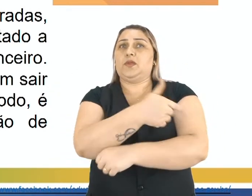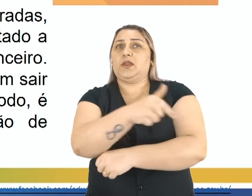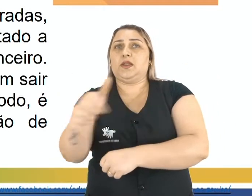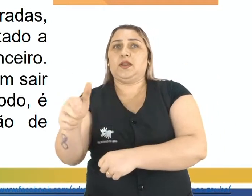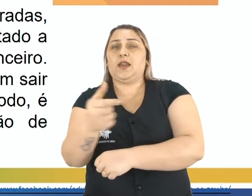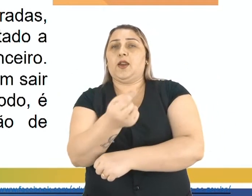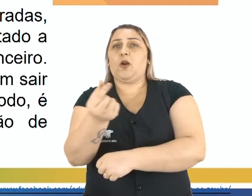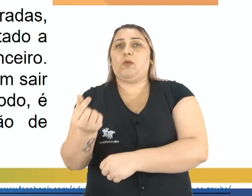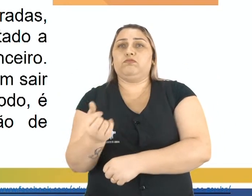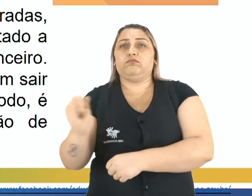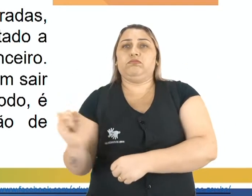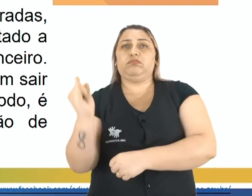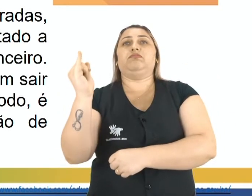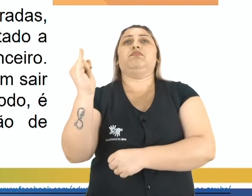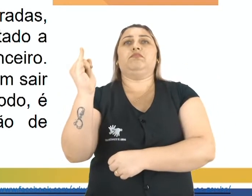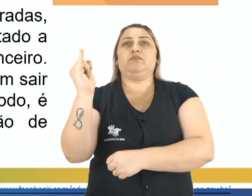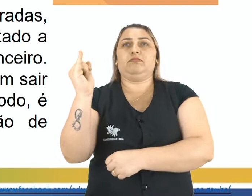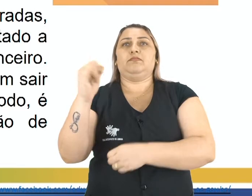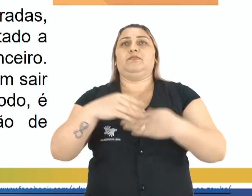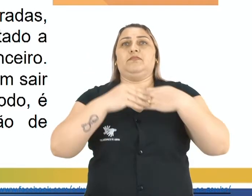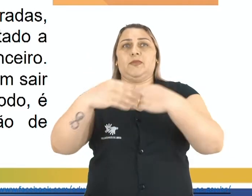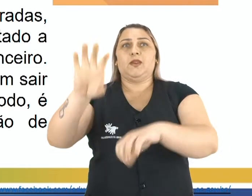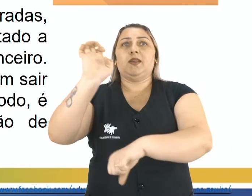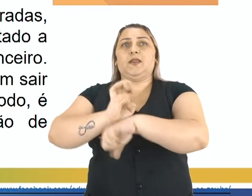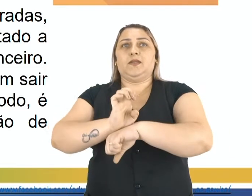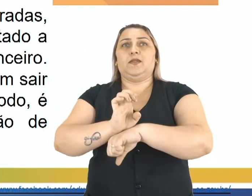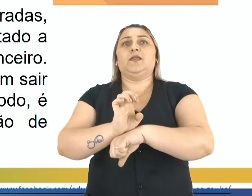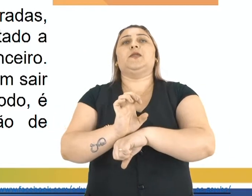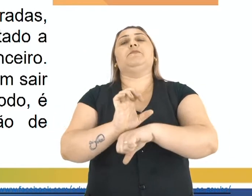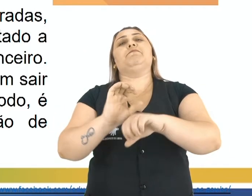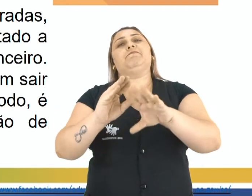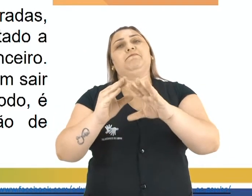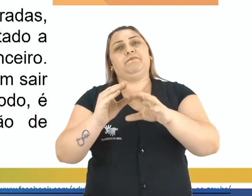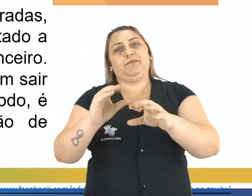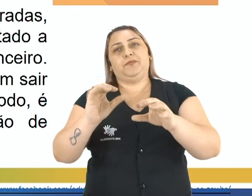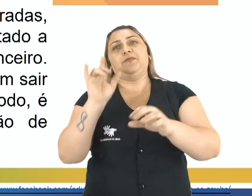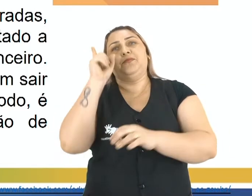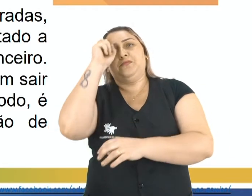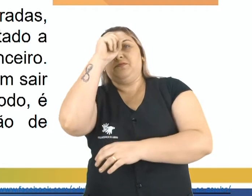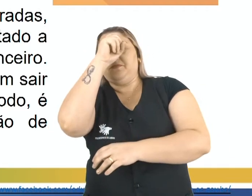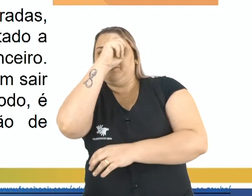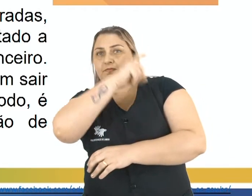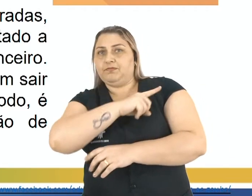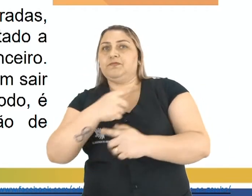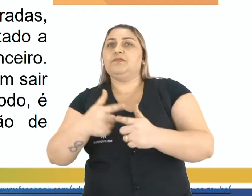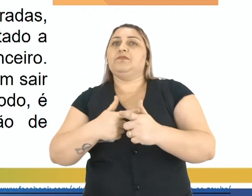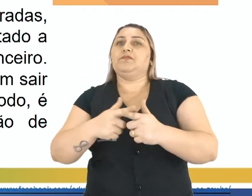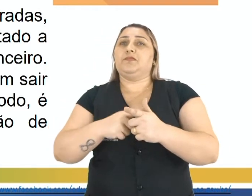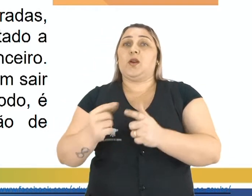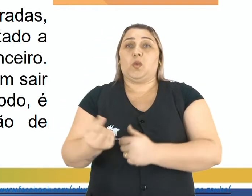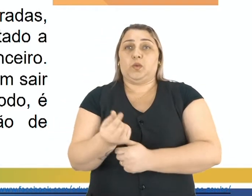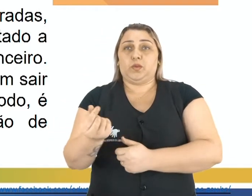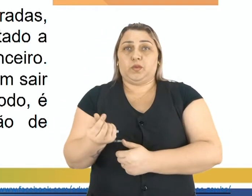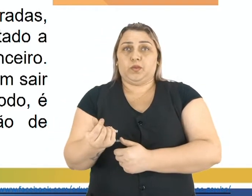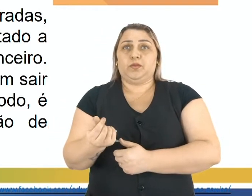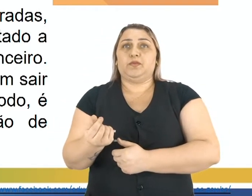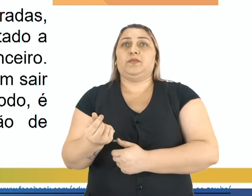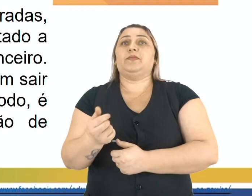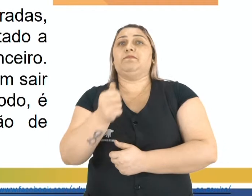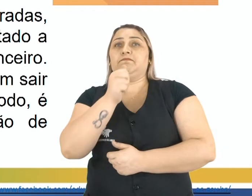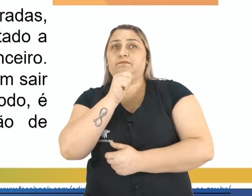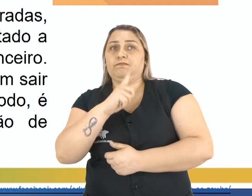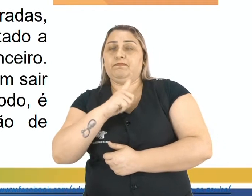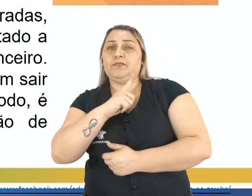existe arrecadação de impostos, levando o Estado a uma situação delicada no que diz respeito ao financeiro. Há ainda